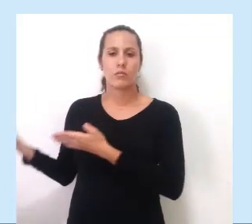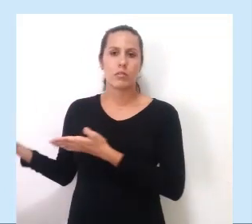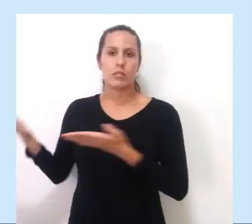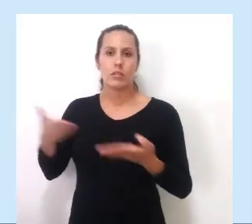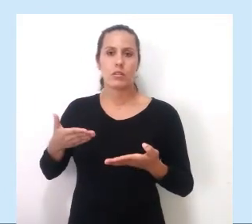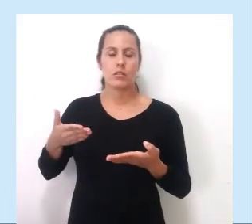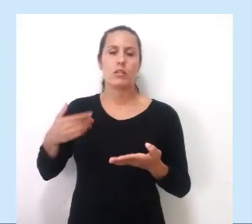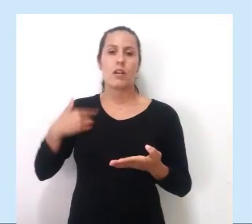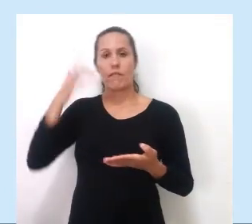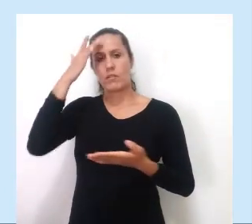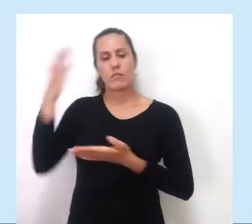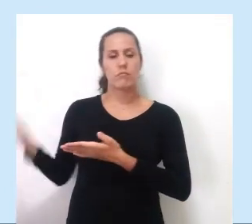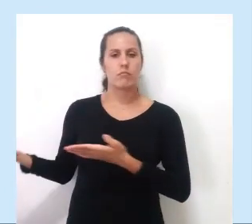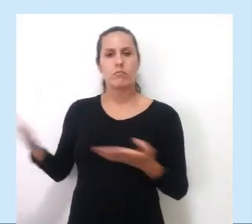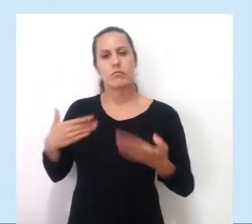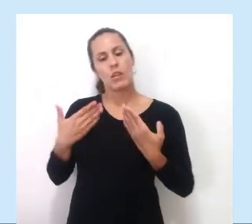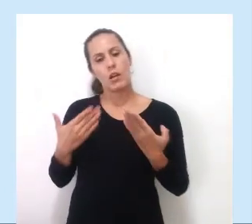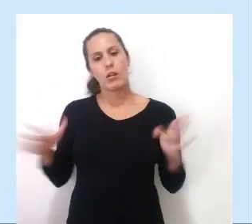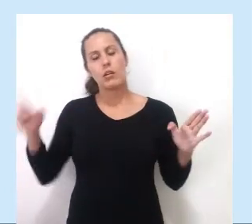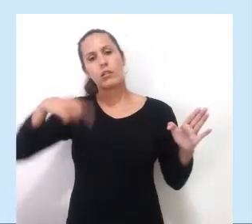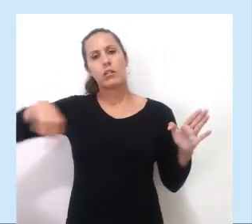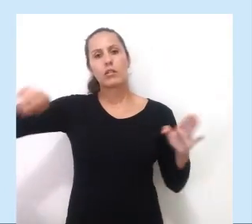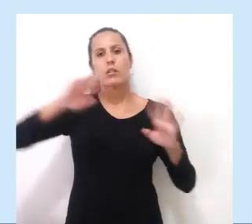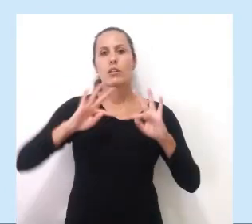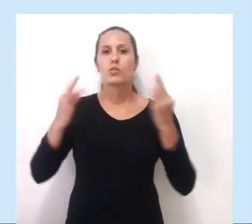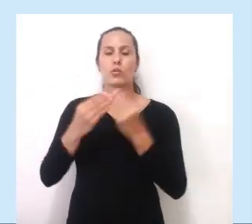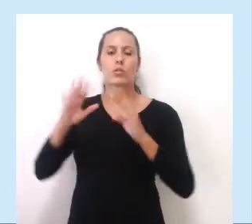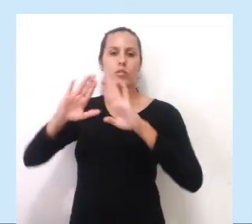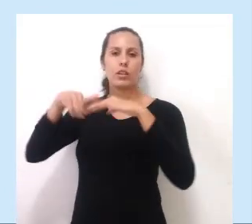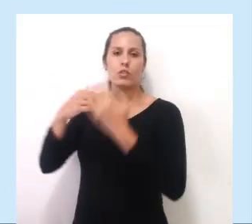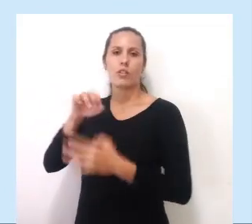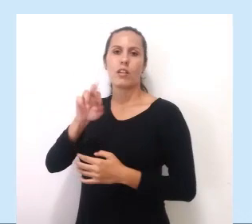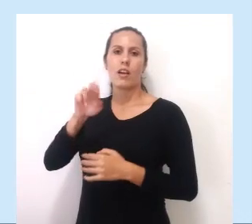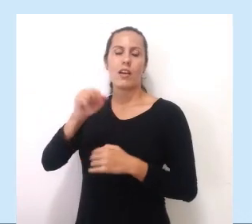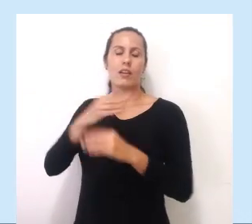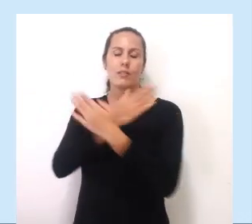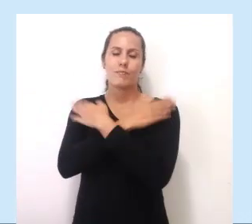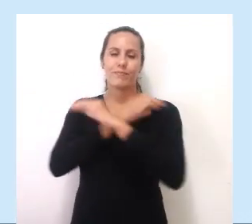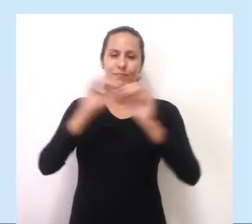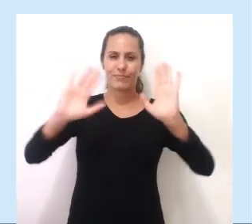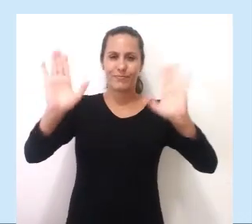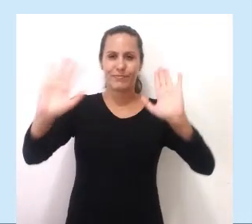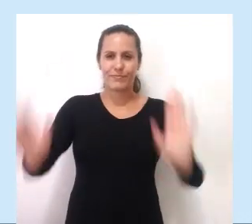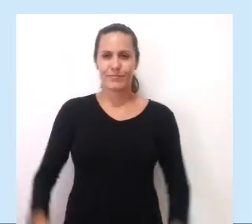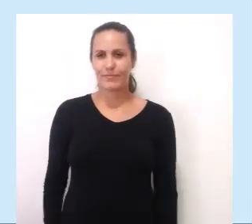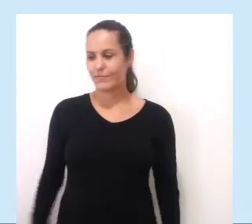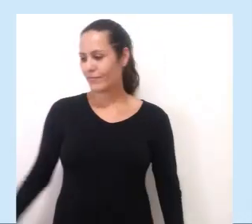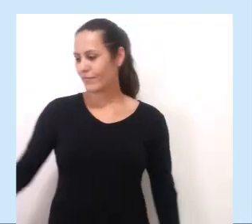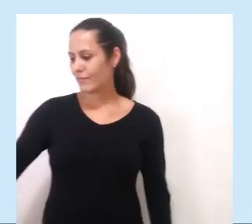que facilitou a minha vinda aqui no Educa PE, e a todos da EREM Santa Paula Fracinete. Cheiro!